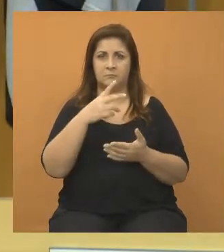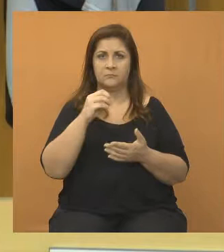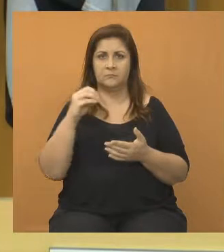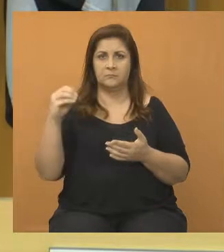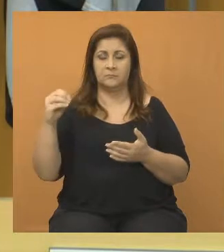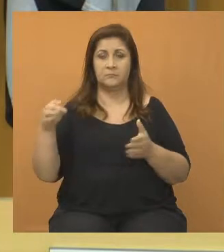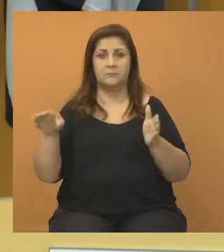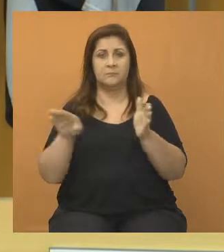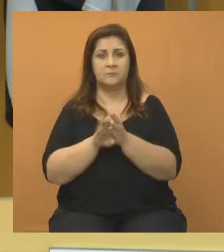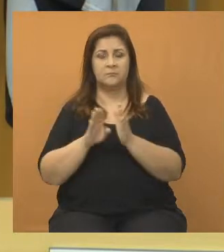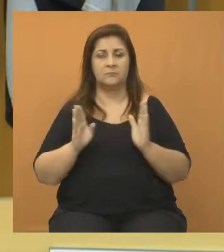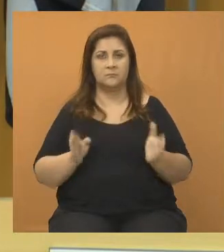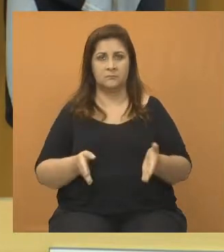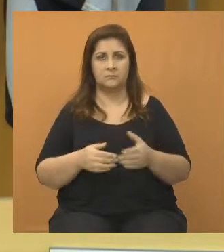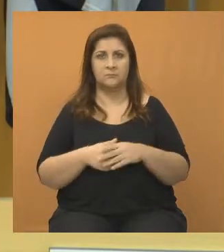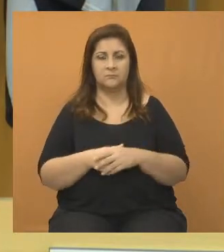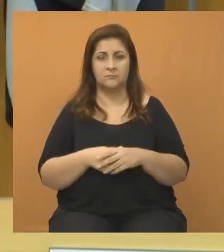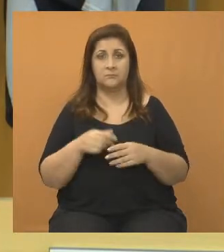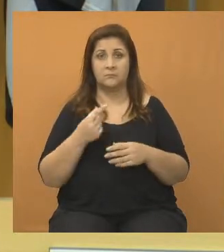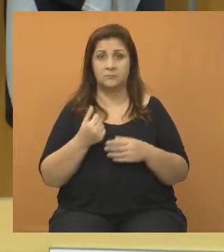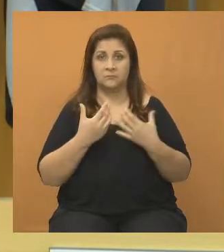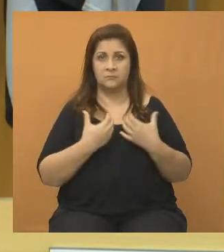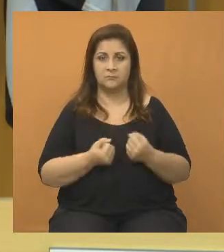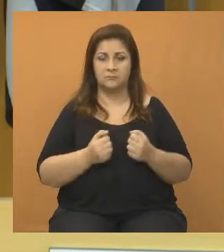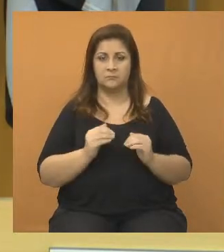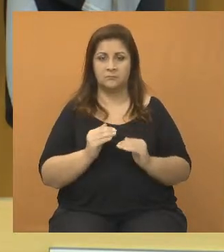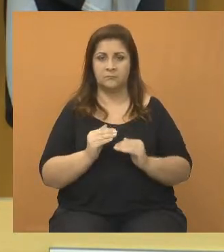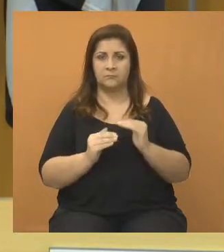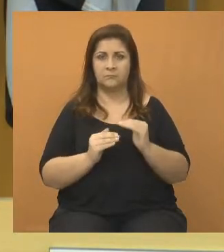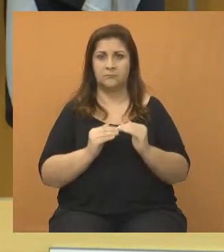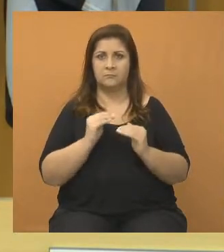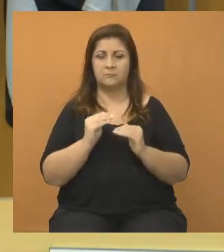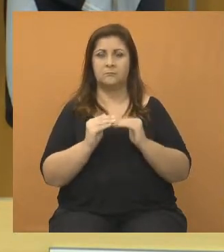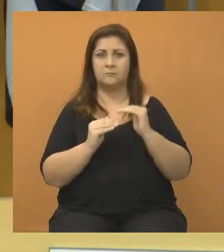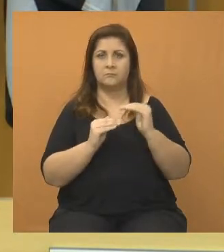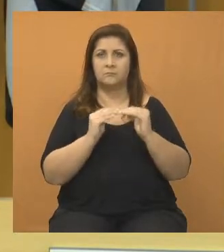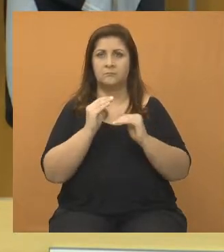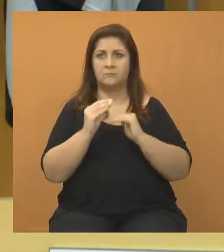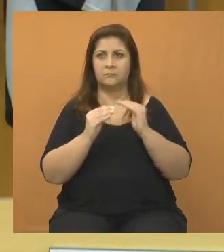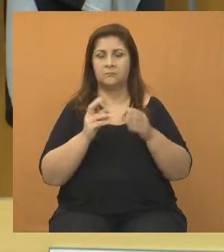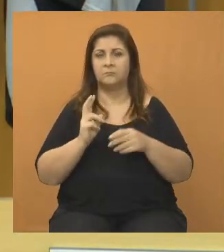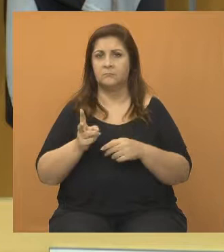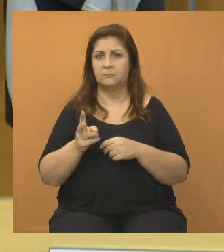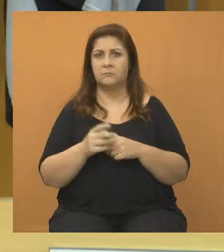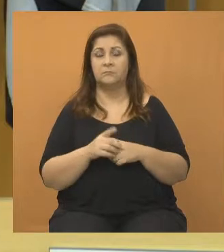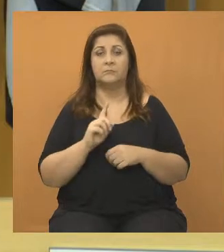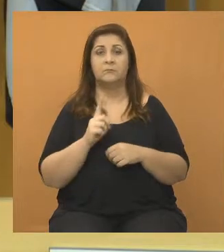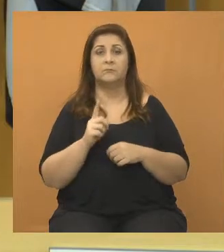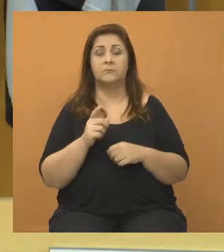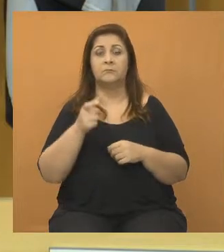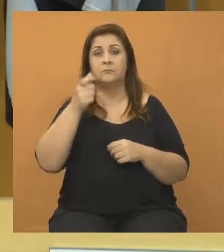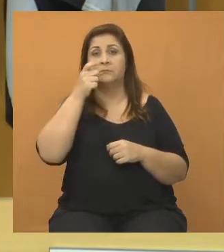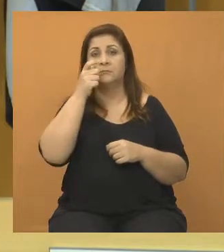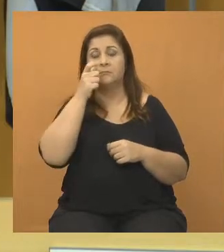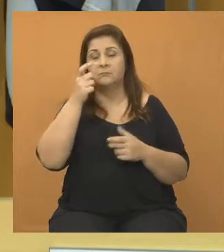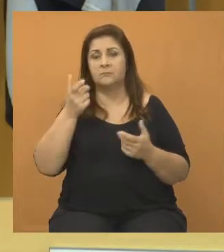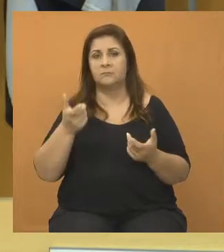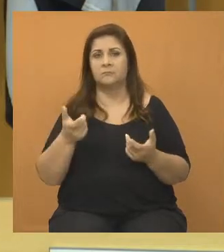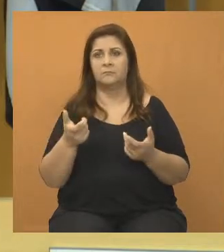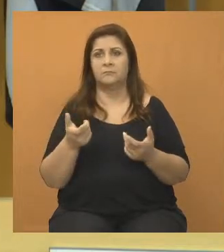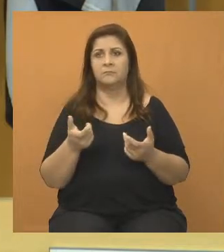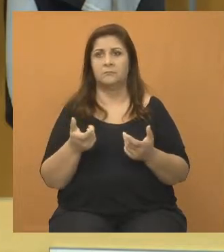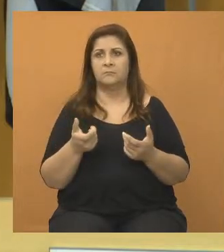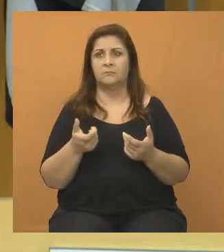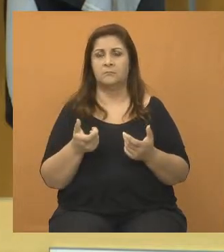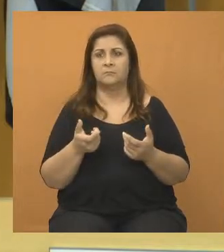até hoje, a receita do municipal cresceu a essa taxa. Então, a gente não está analisando com base... A